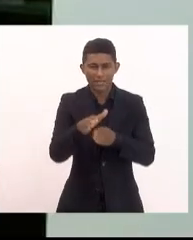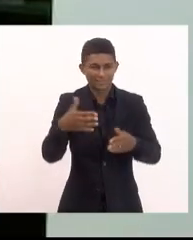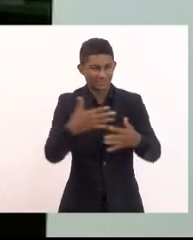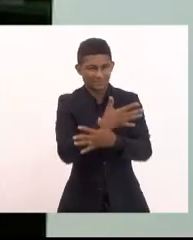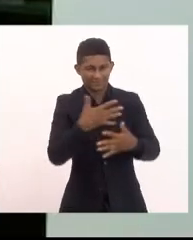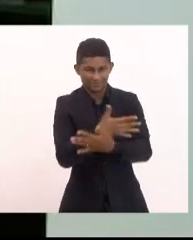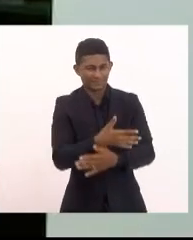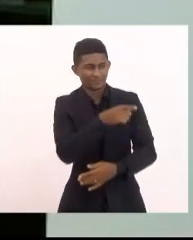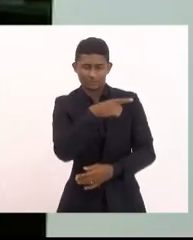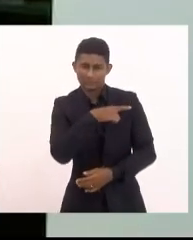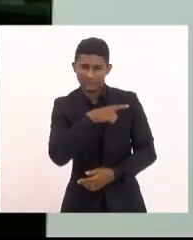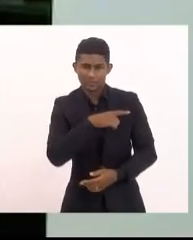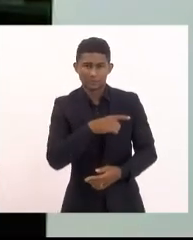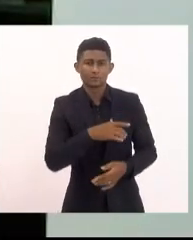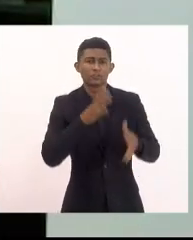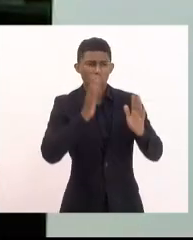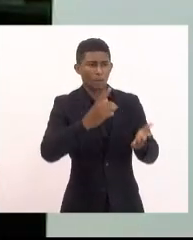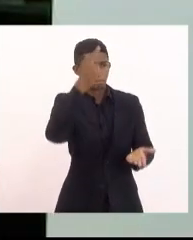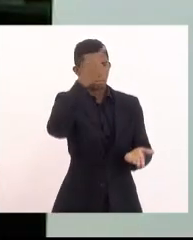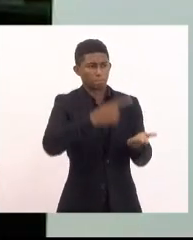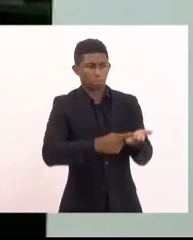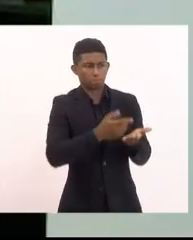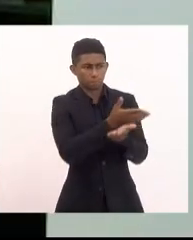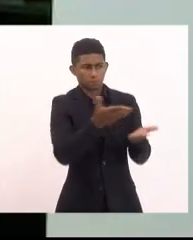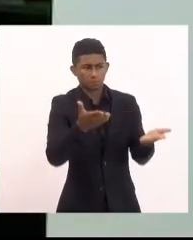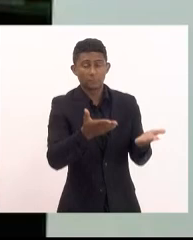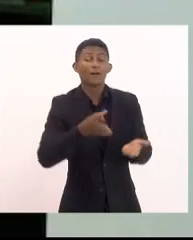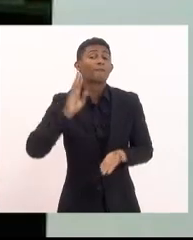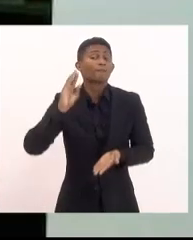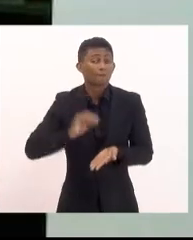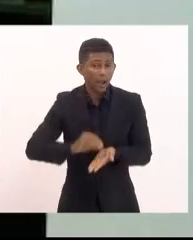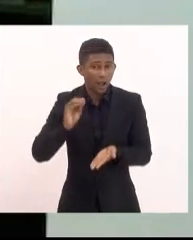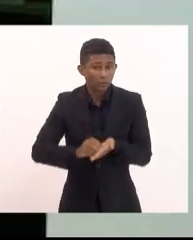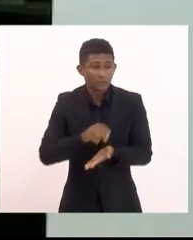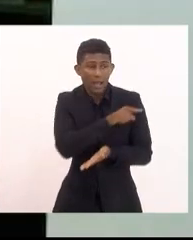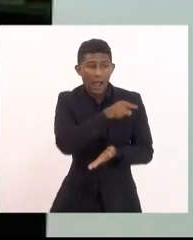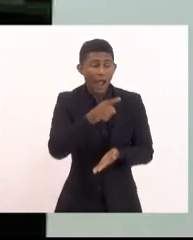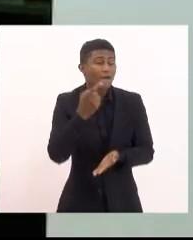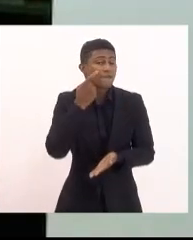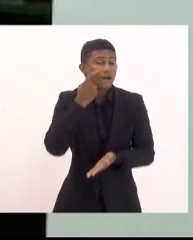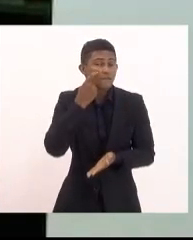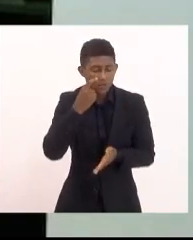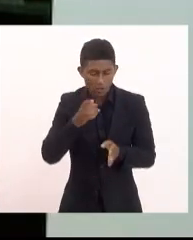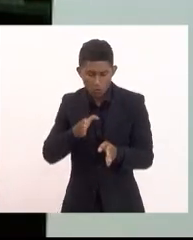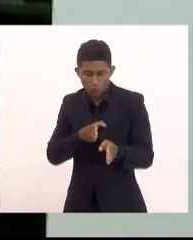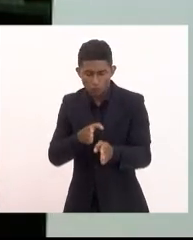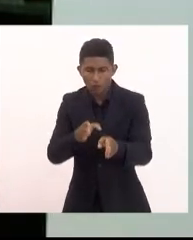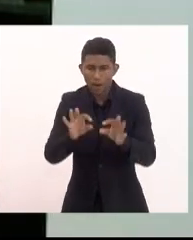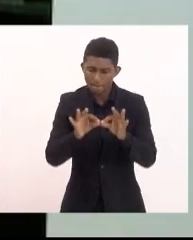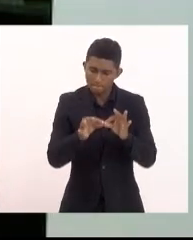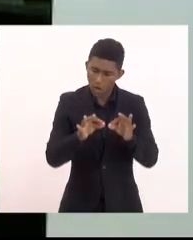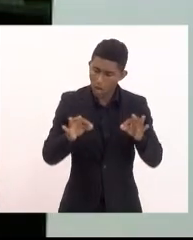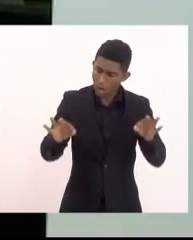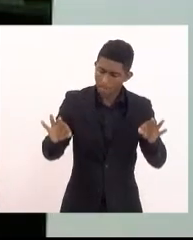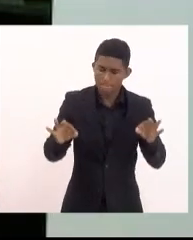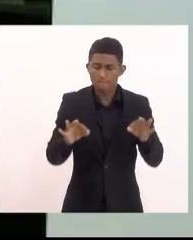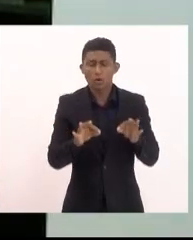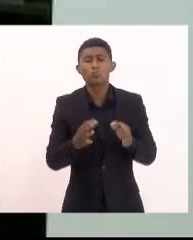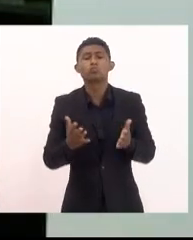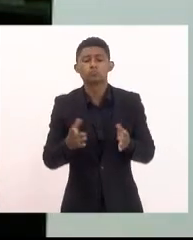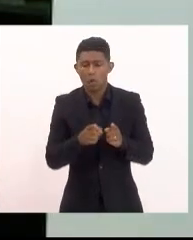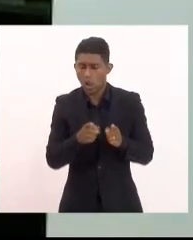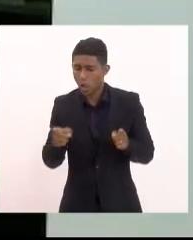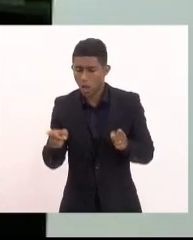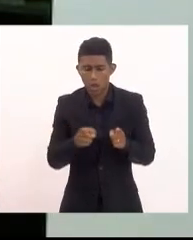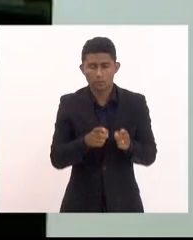de fato, definir essa largura de faixa, que pode ser, inclusive,